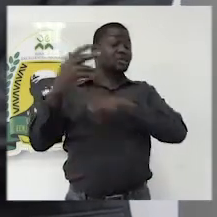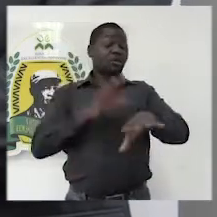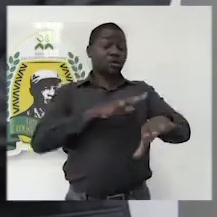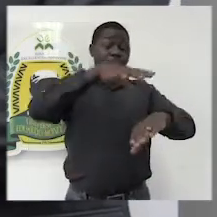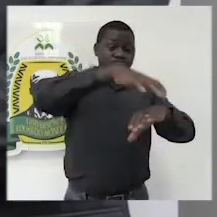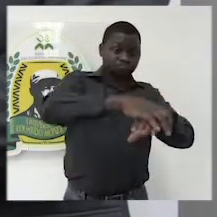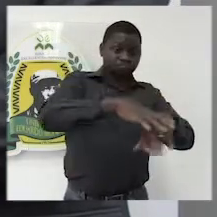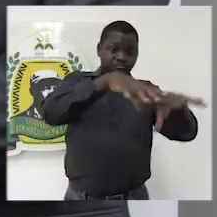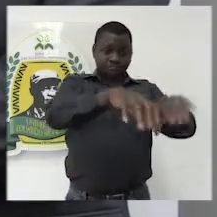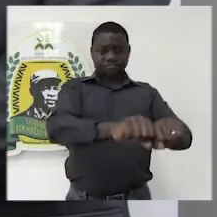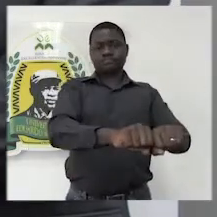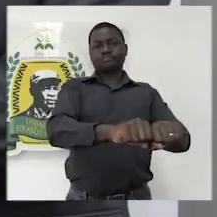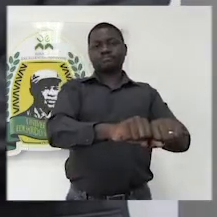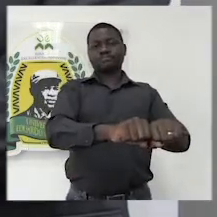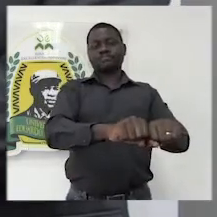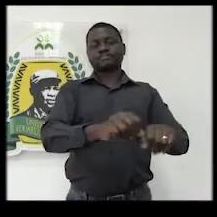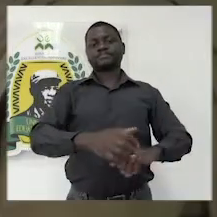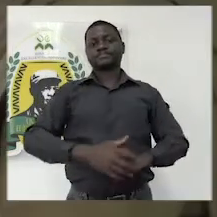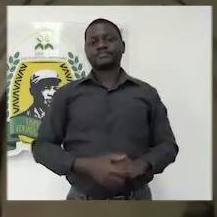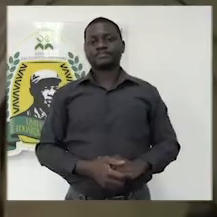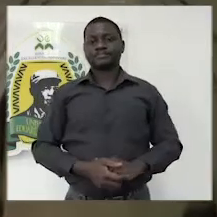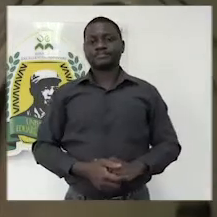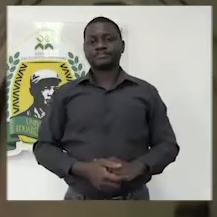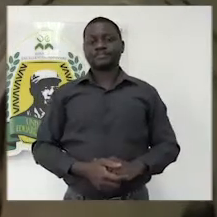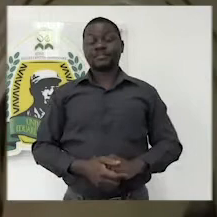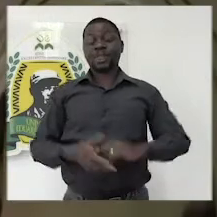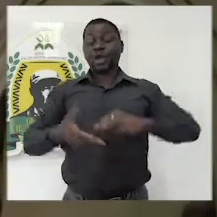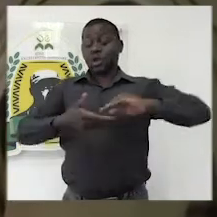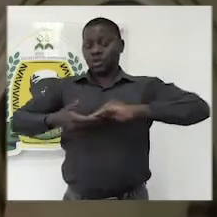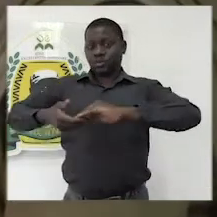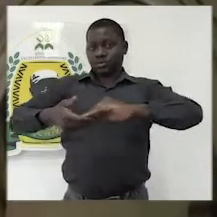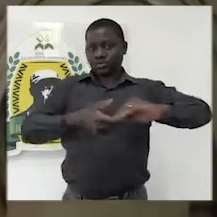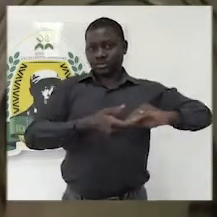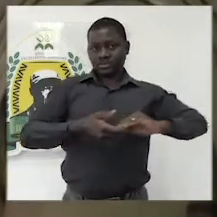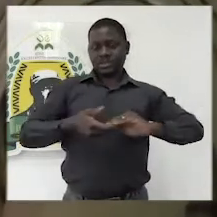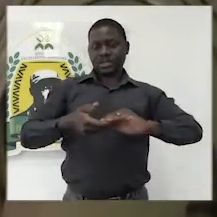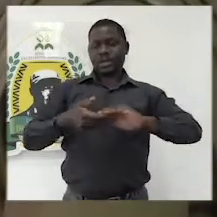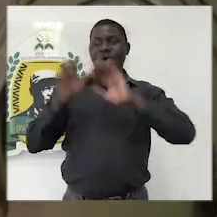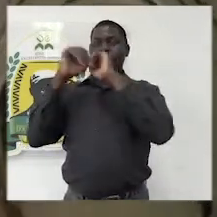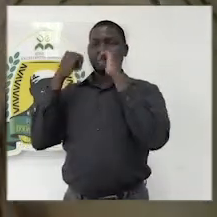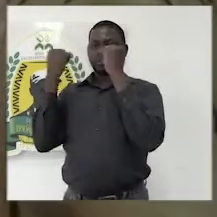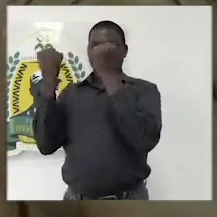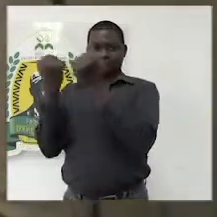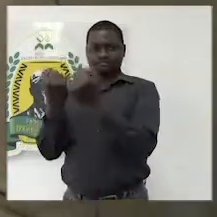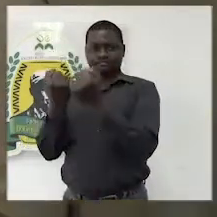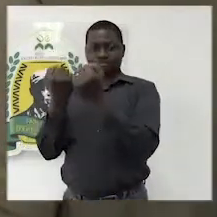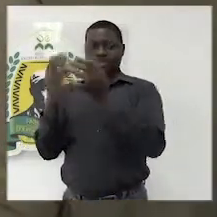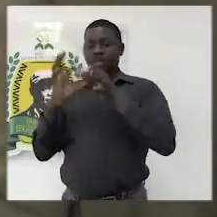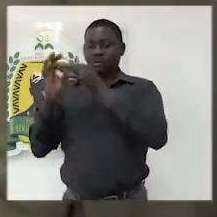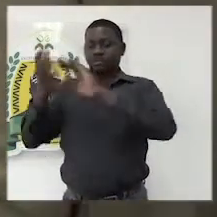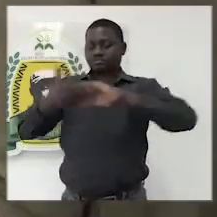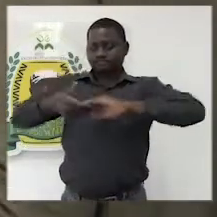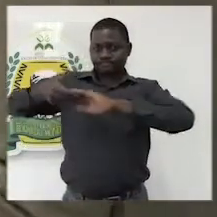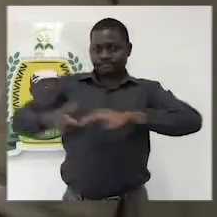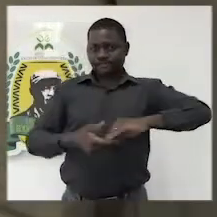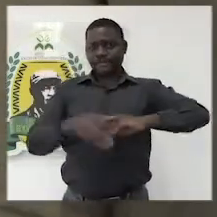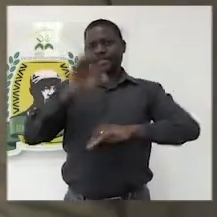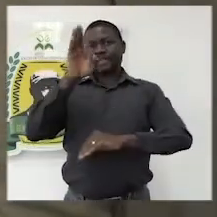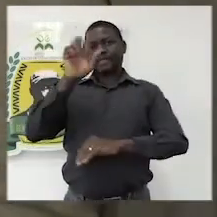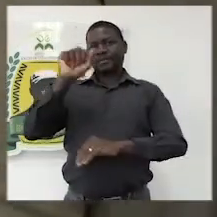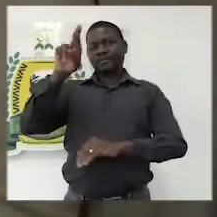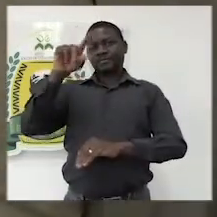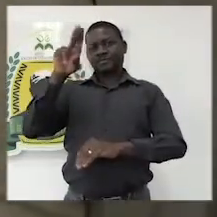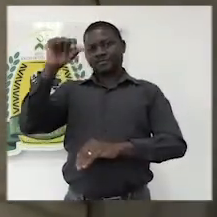resistência à ocupação. O coordenador da Agência Turca de Coordenação e Cooperação, Omar Farouk